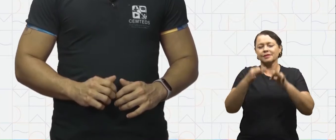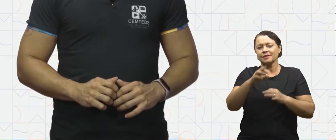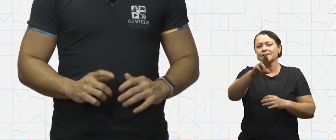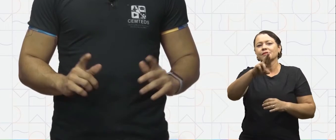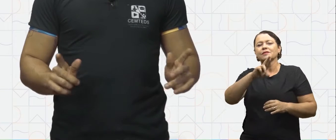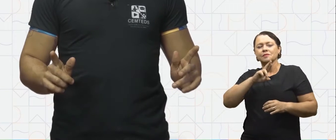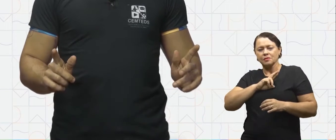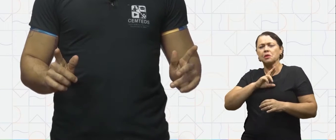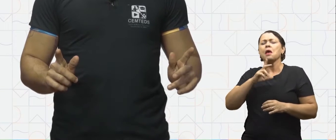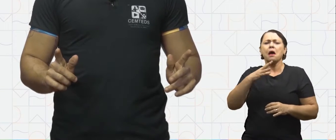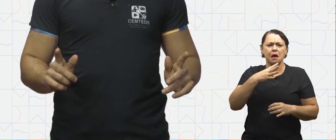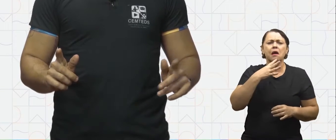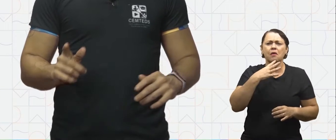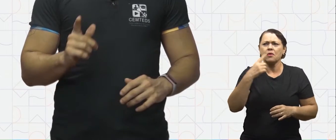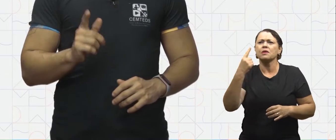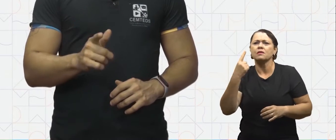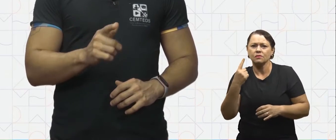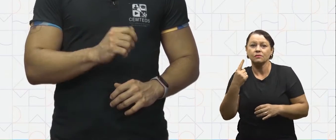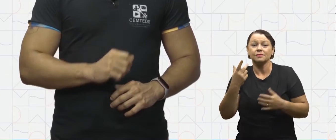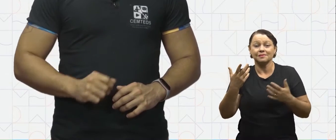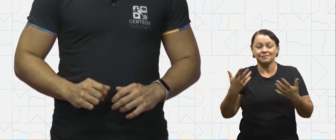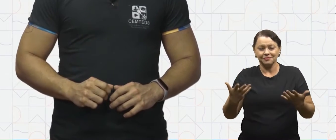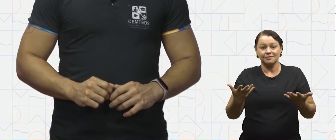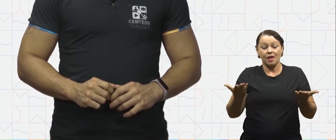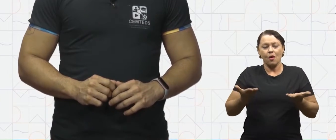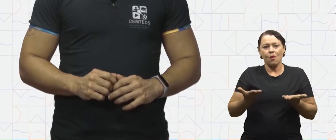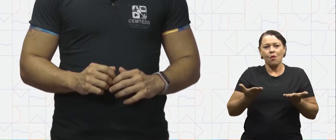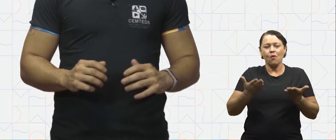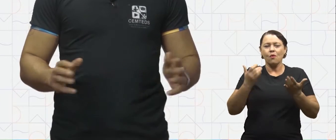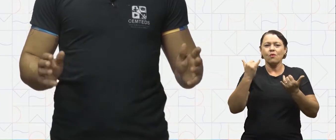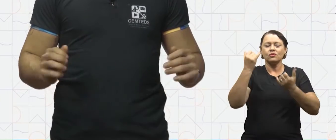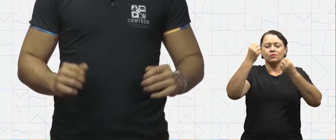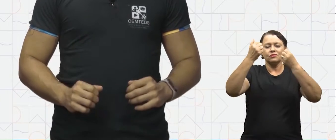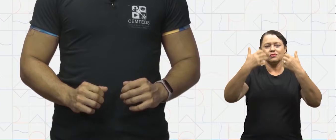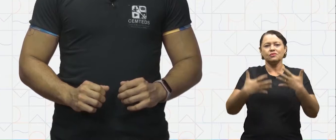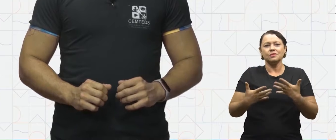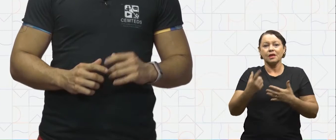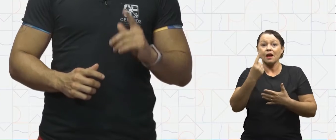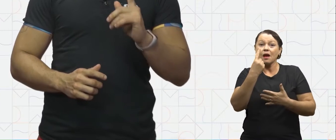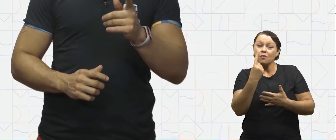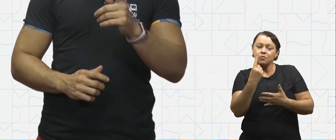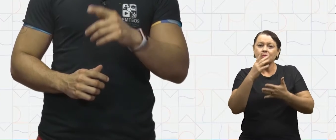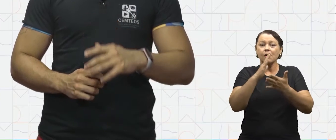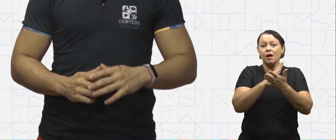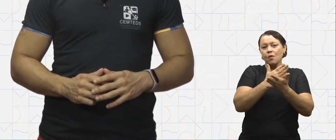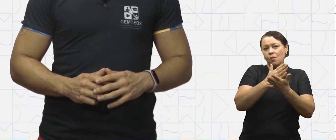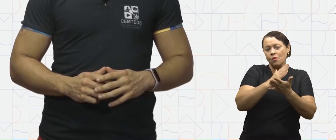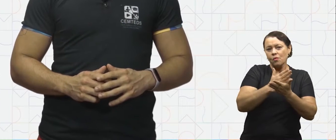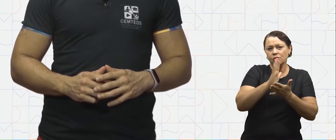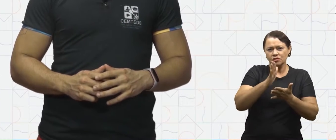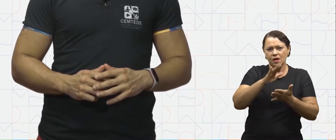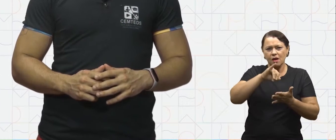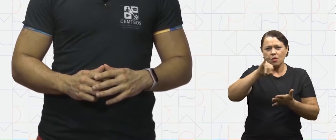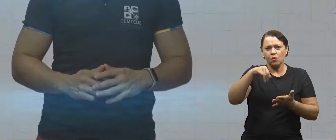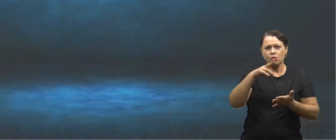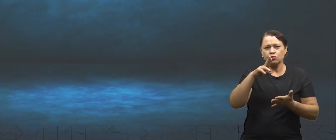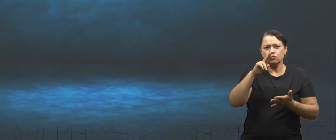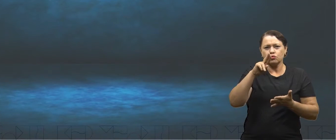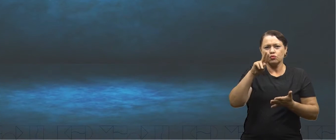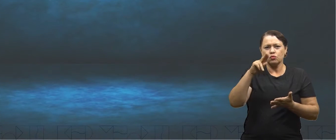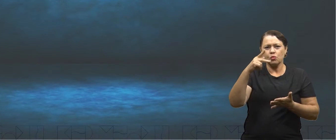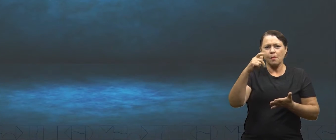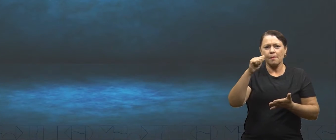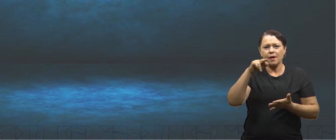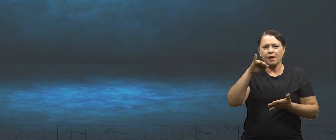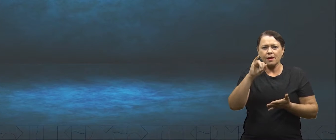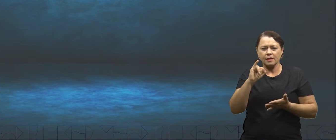você diria pelo menos uma. Hoje vou lhe contar sobre umas delas. Você já ouviu falar de Jurupari? Parece